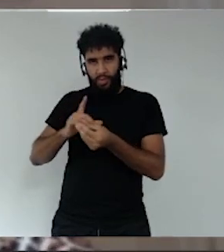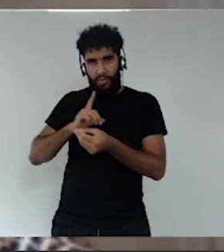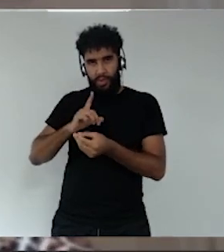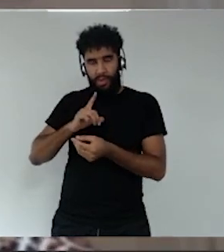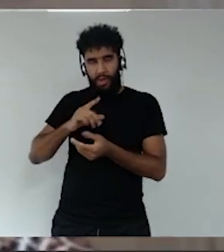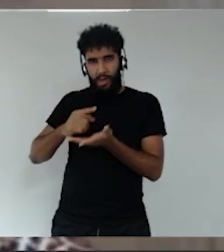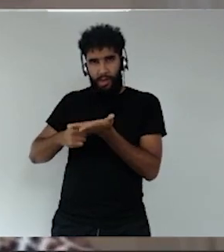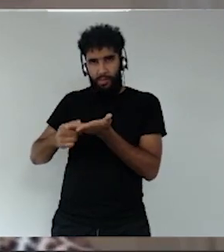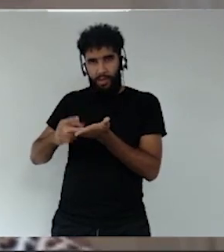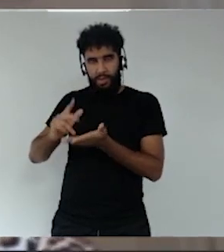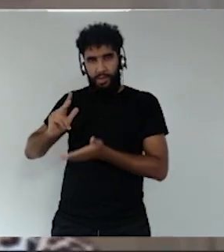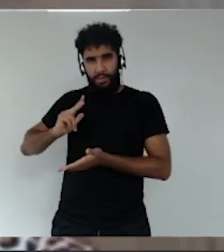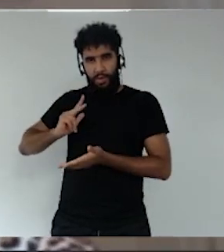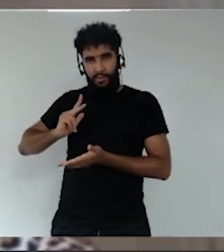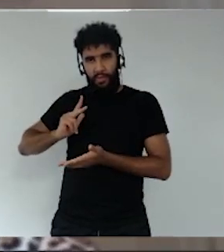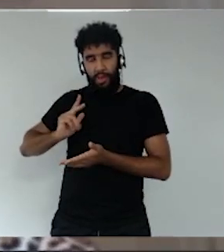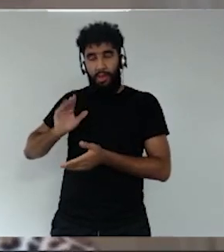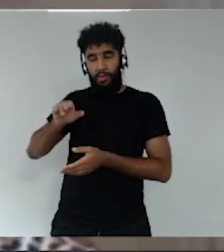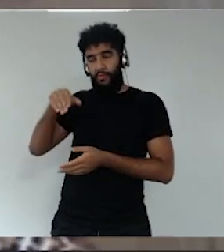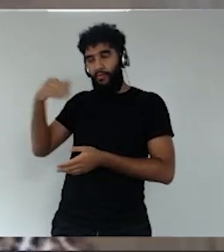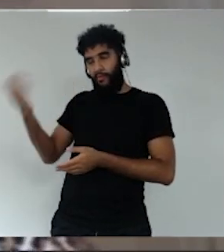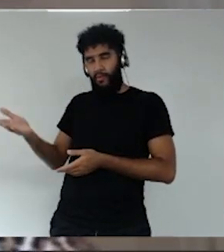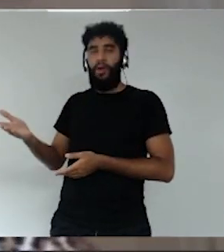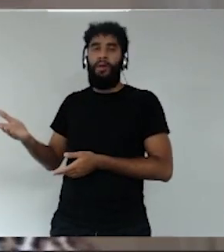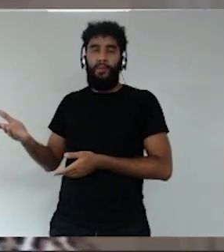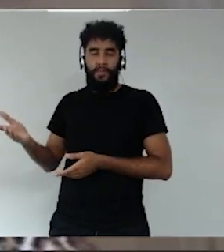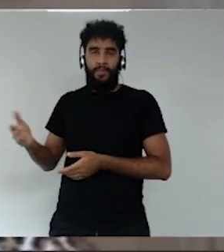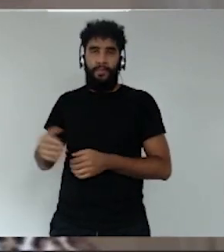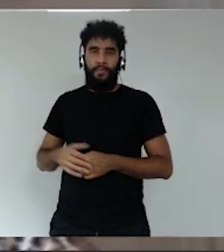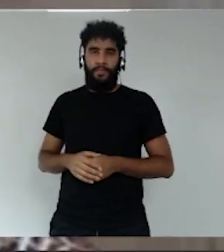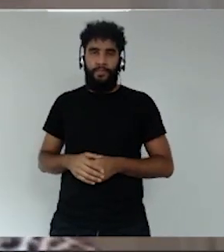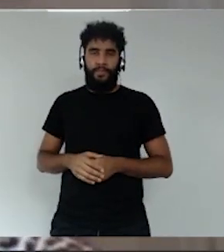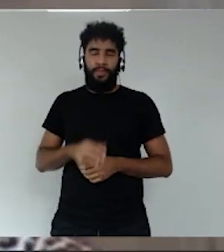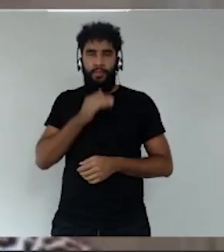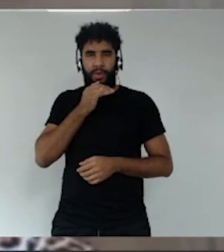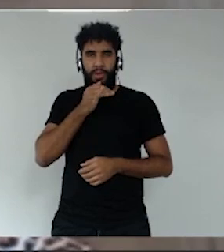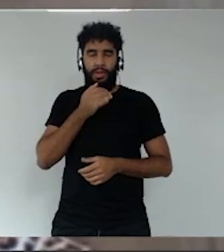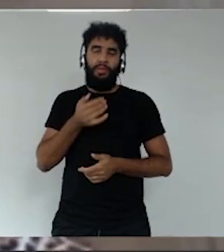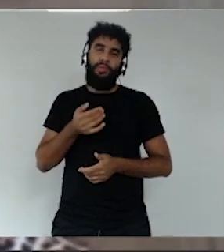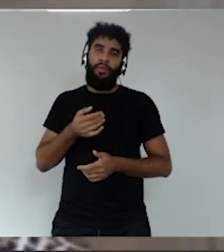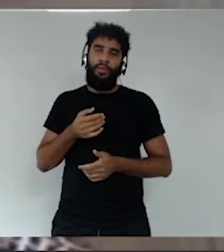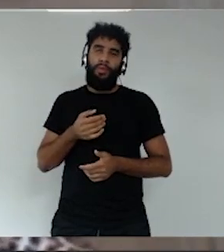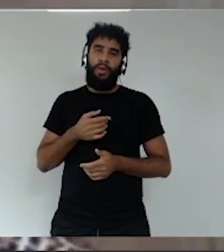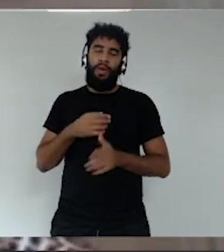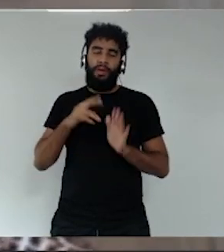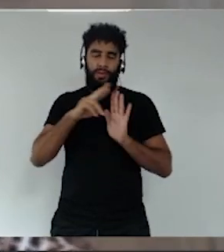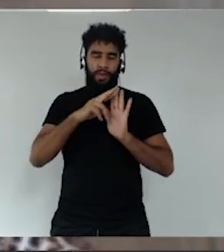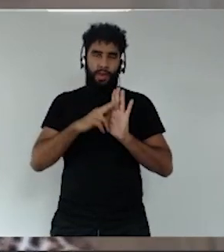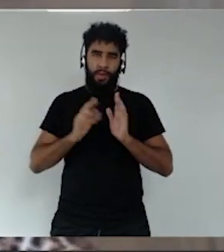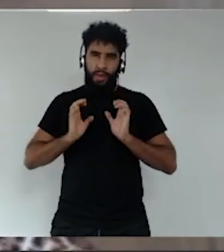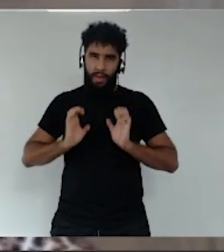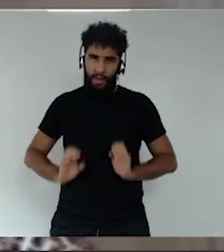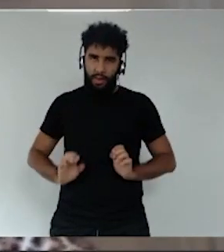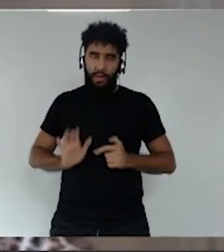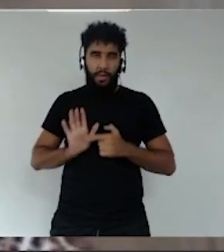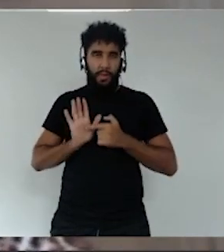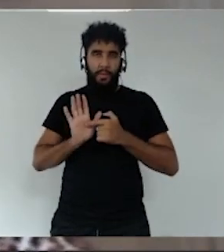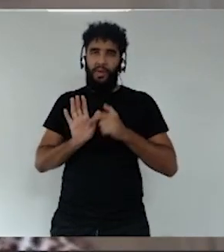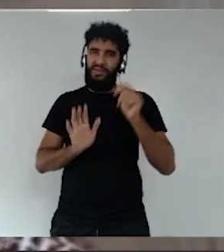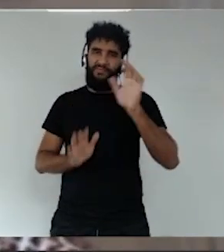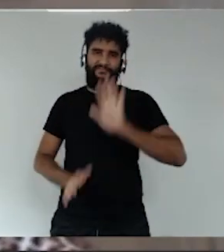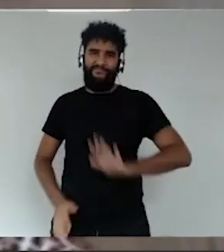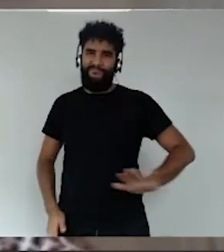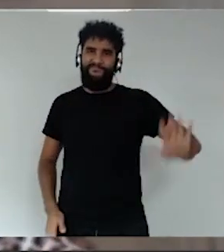mediação extrajudicial. Mas, por exemplo, em relação aos princípios éticos, a lei de mediação traz os princípios éticos de forma muito